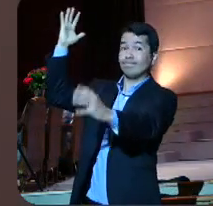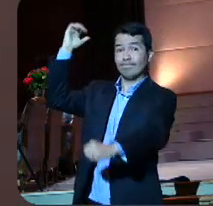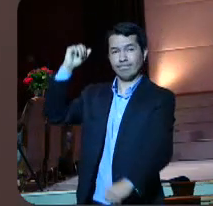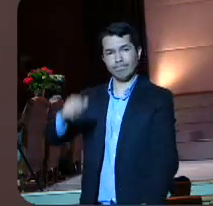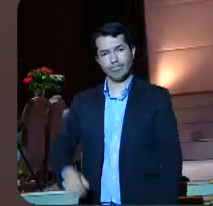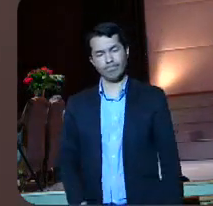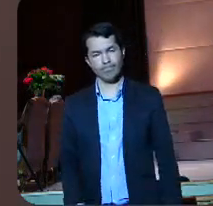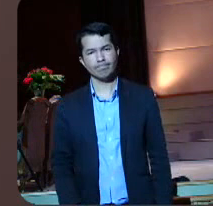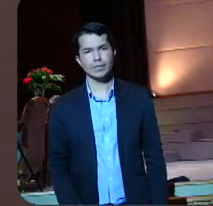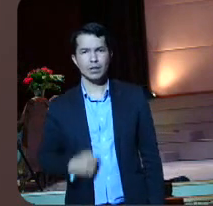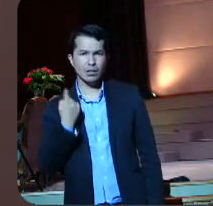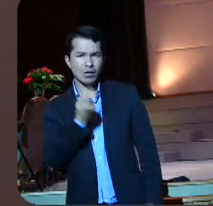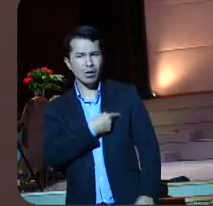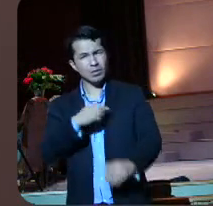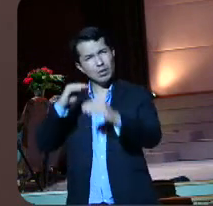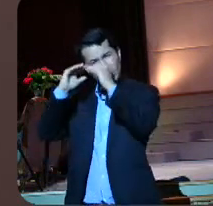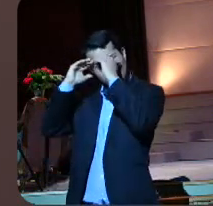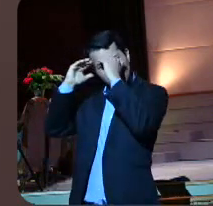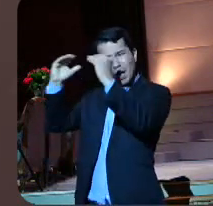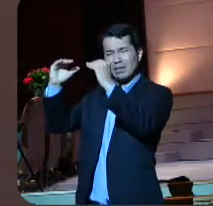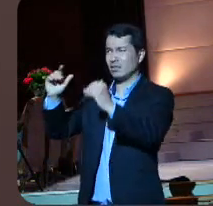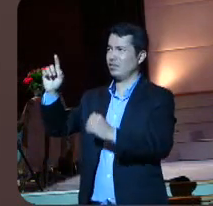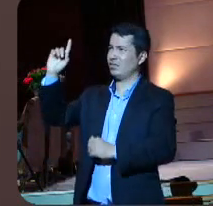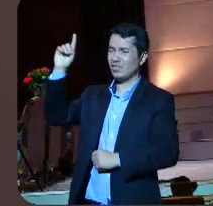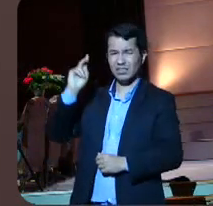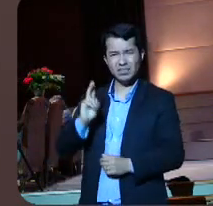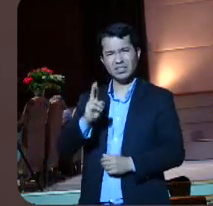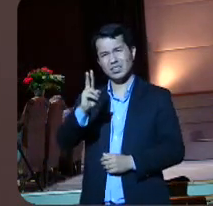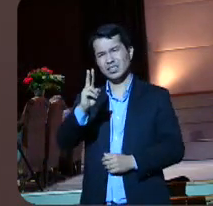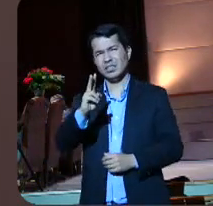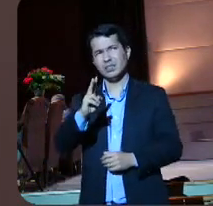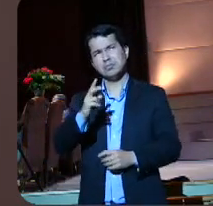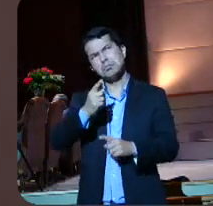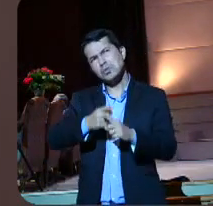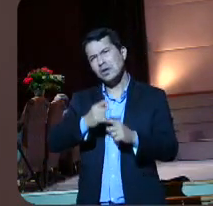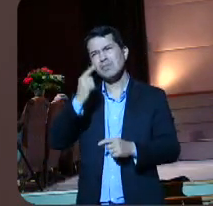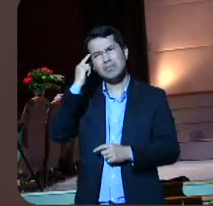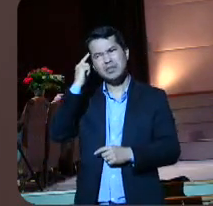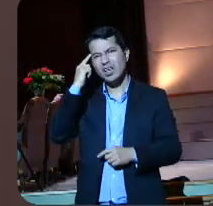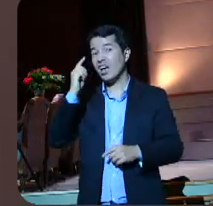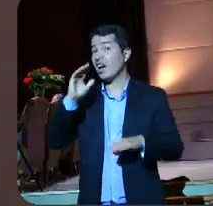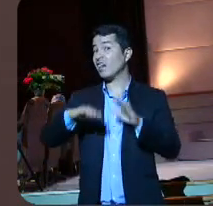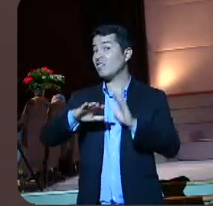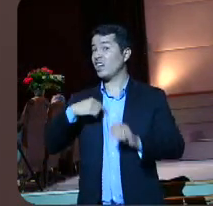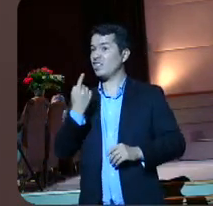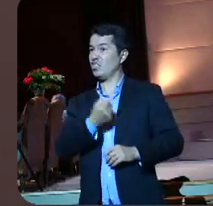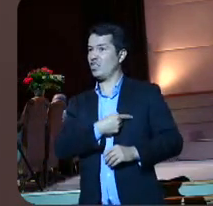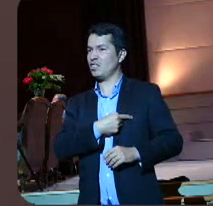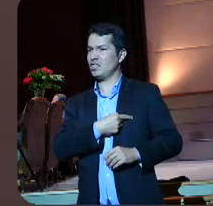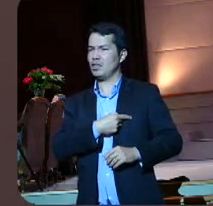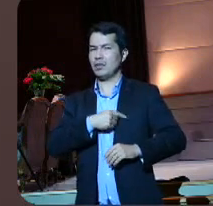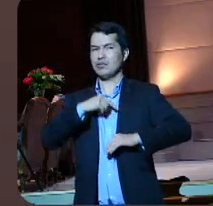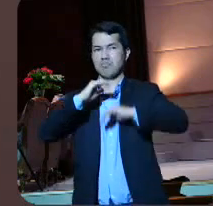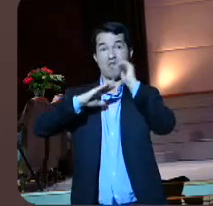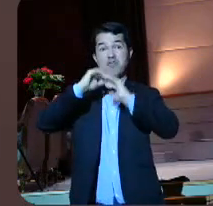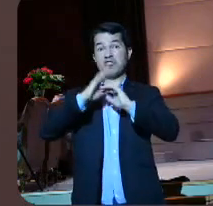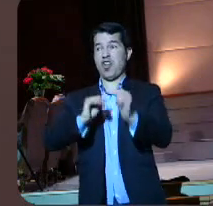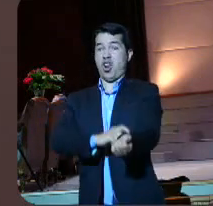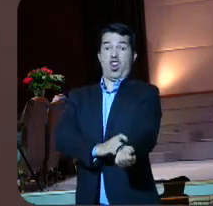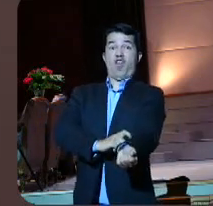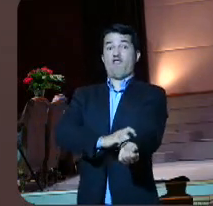vida. Eu acho que pegar a espada é até fácil. Quando me sobe o sangue italiano, é fácil pegar a espada.